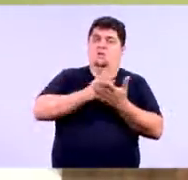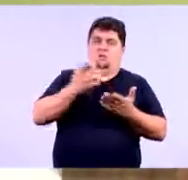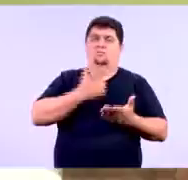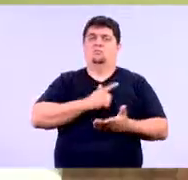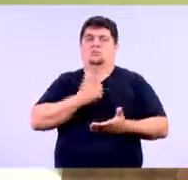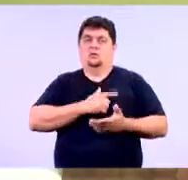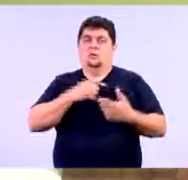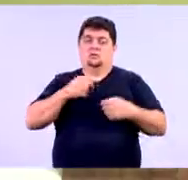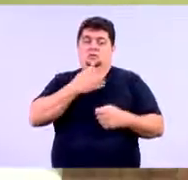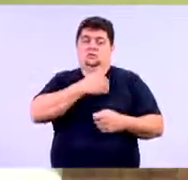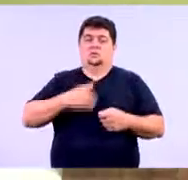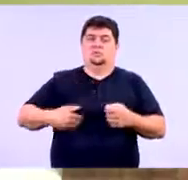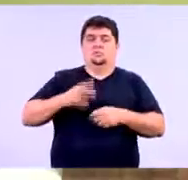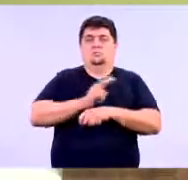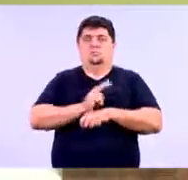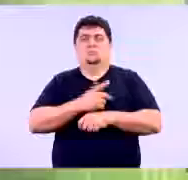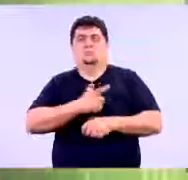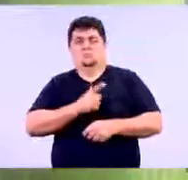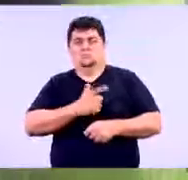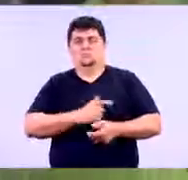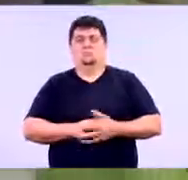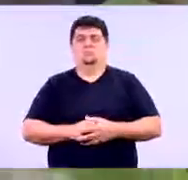da atuação estatal e a gente vai ver adiante.